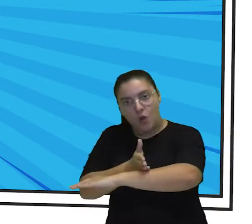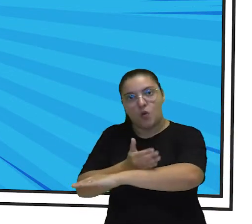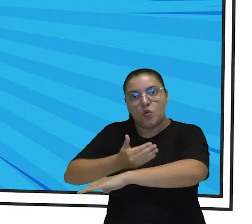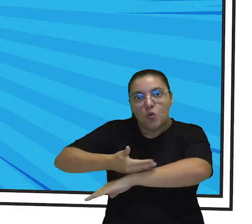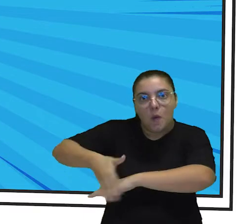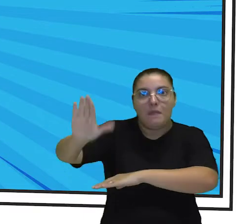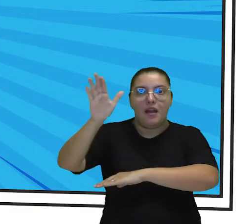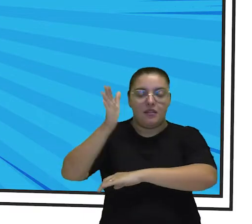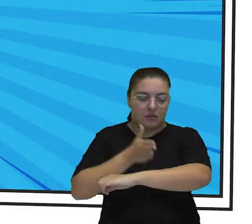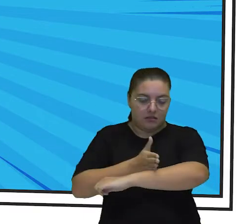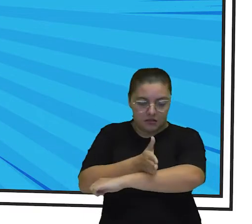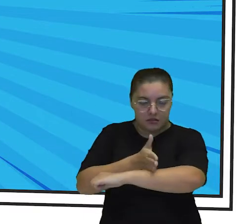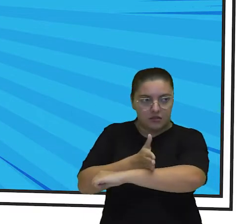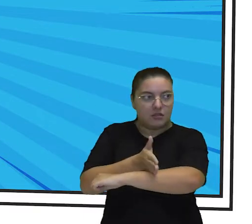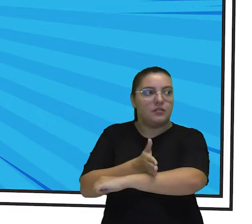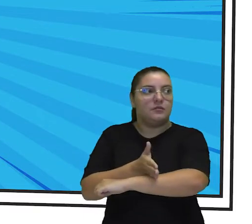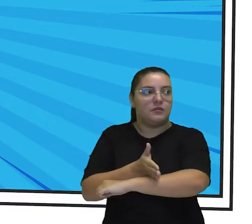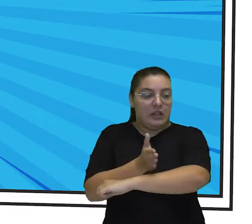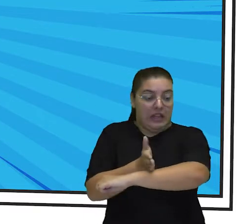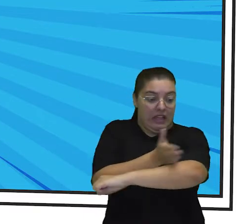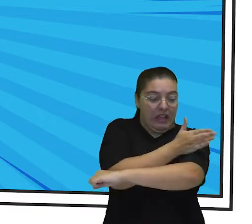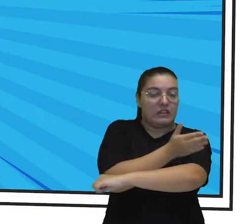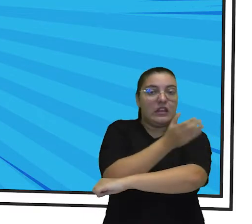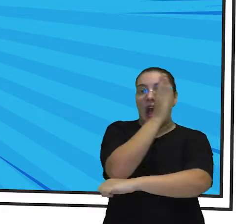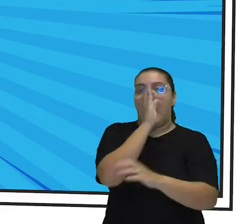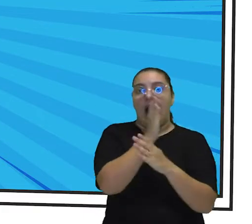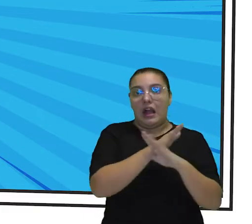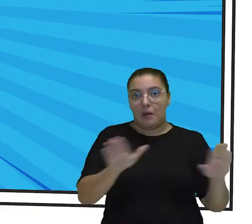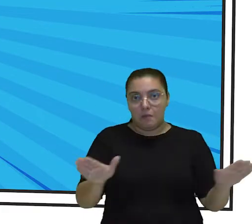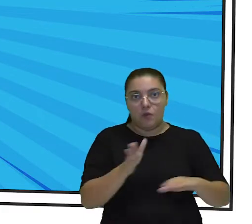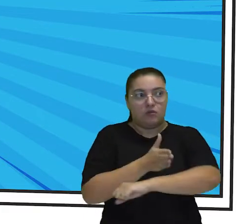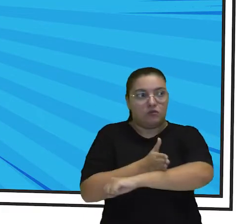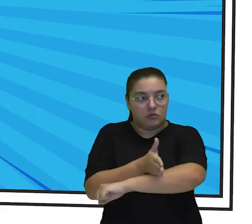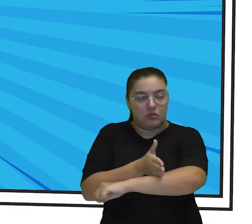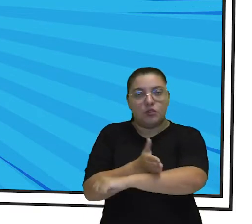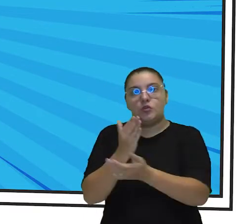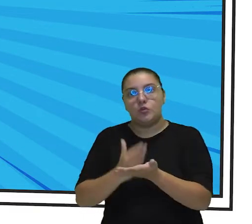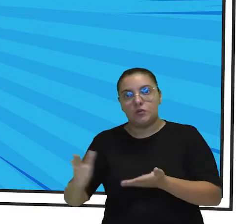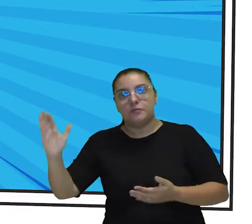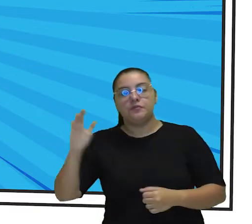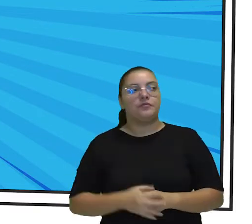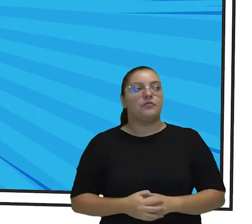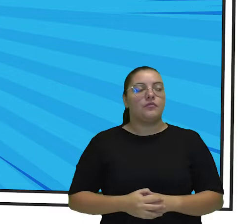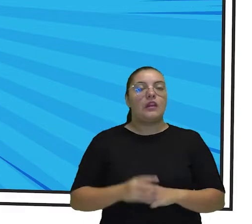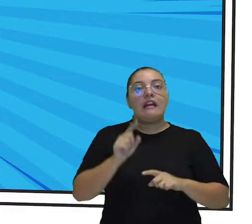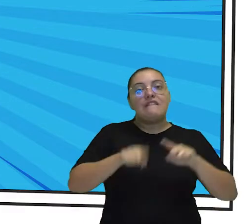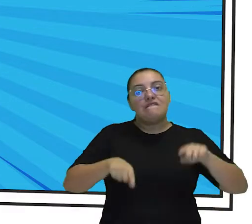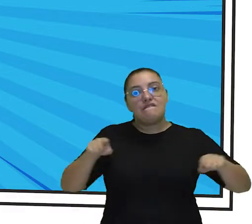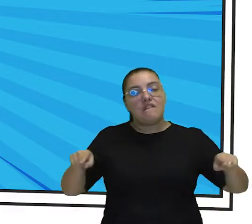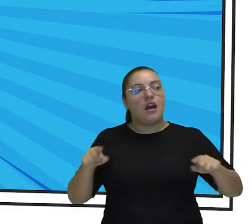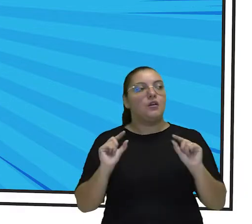pessoal? Finalizando a Antiga para começar a Média. Vários povos